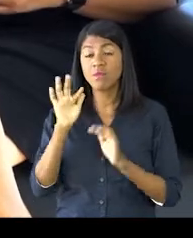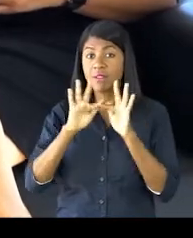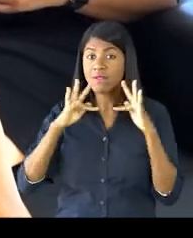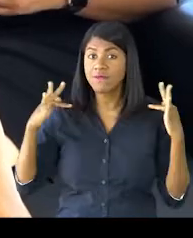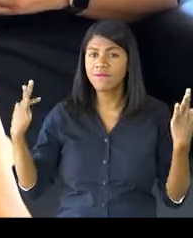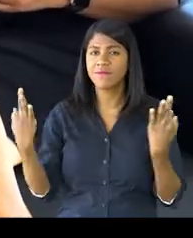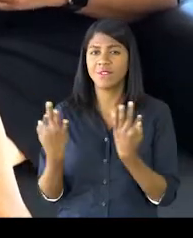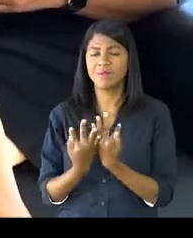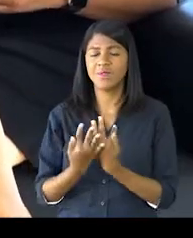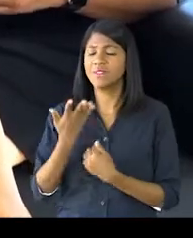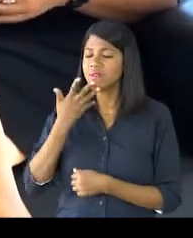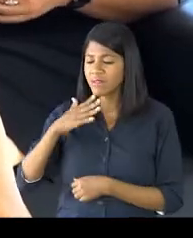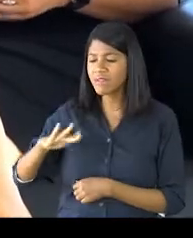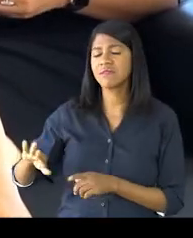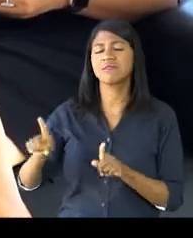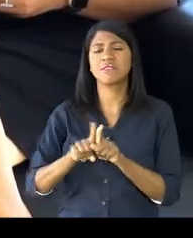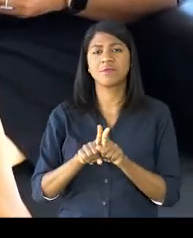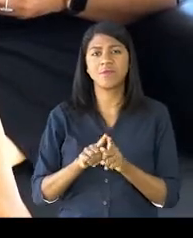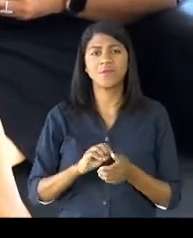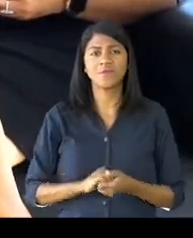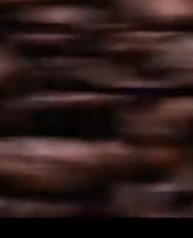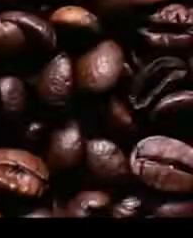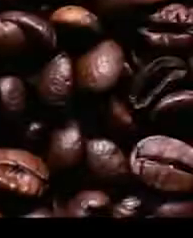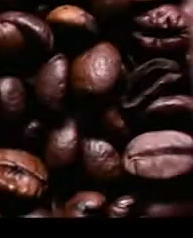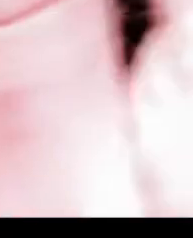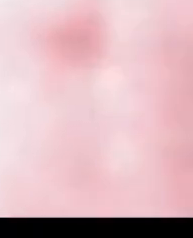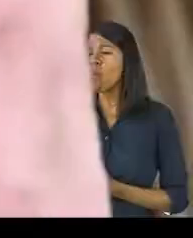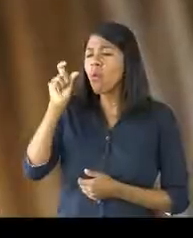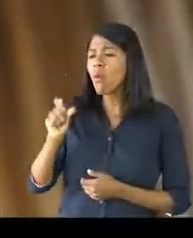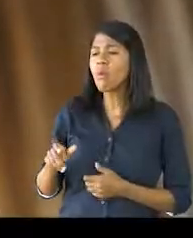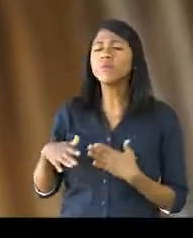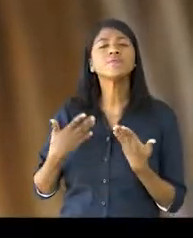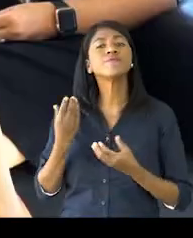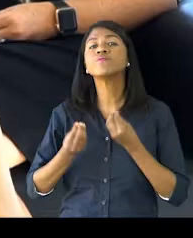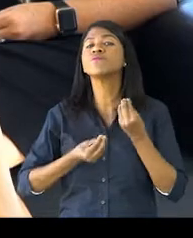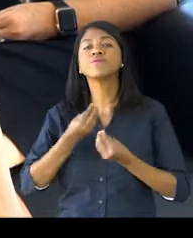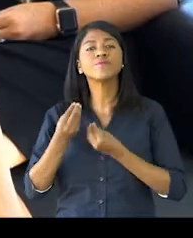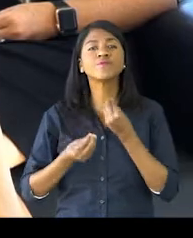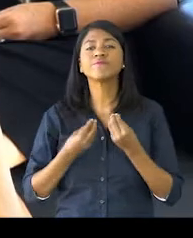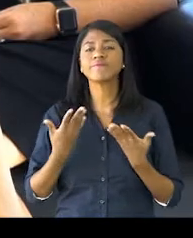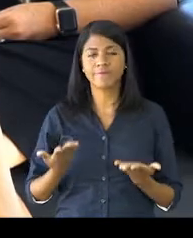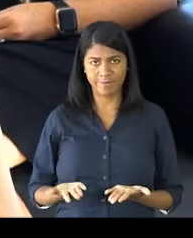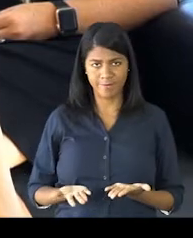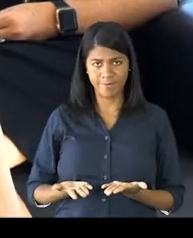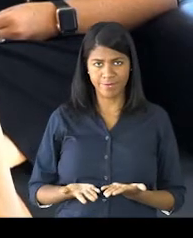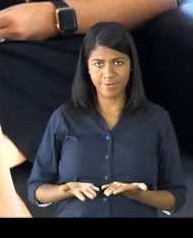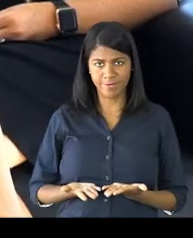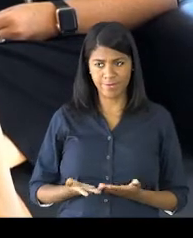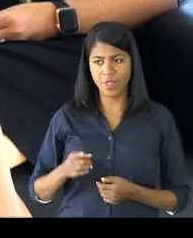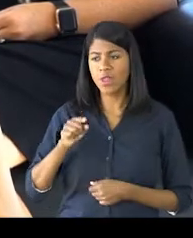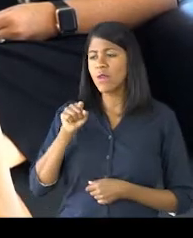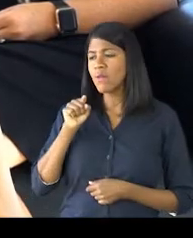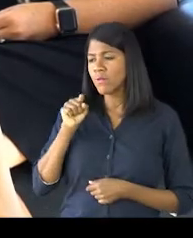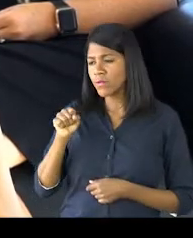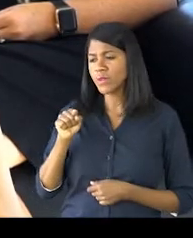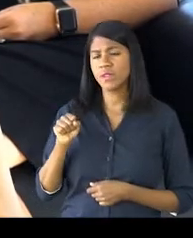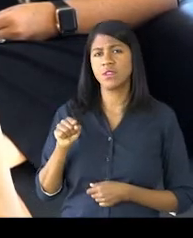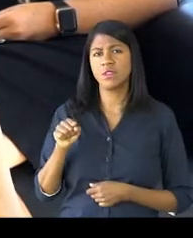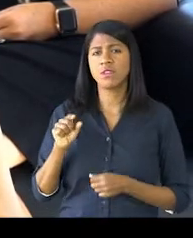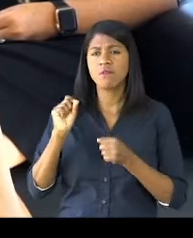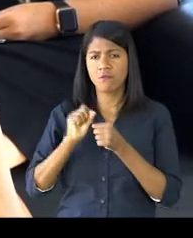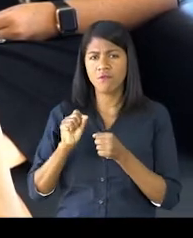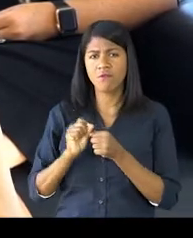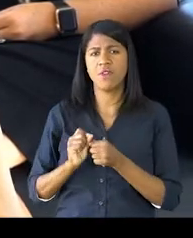mulher, é a família, são as crianças também. E o homem nessa história? Vocês, de